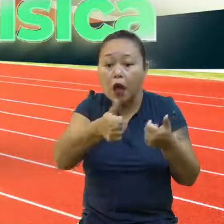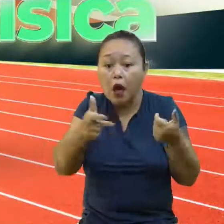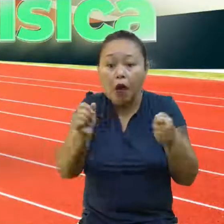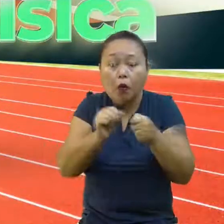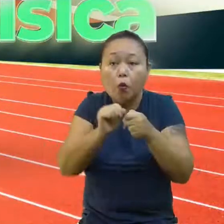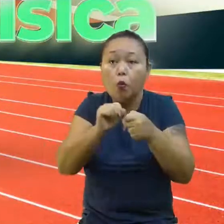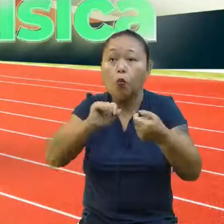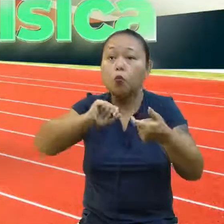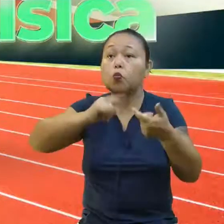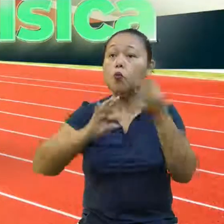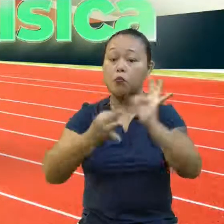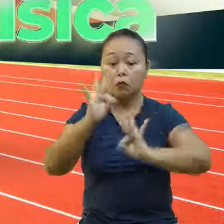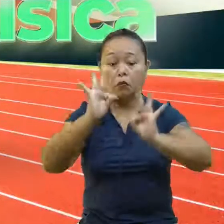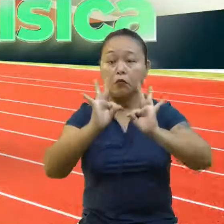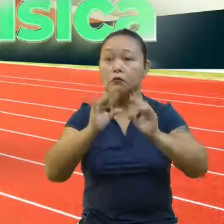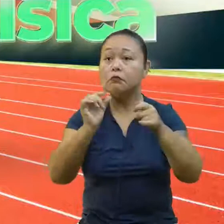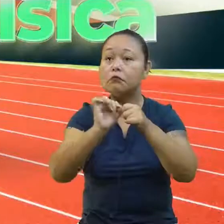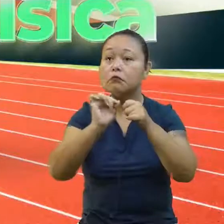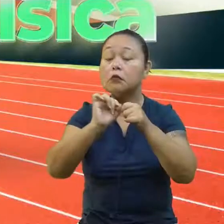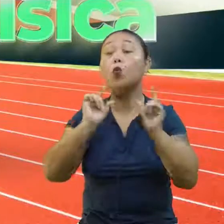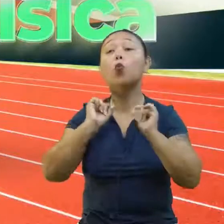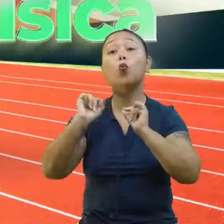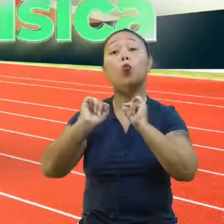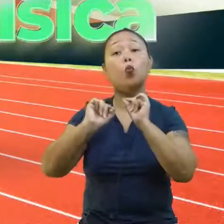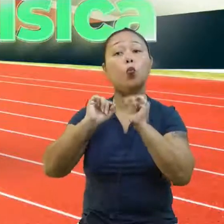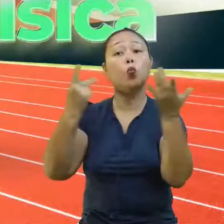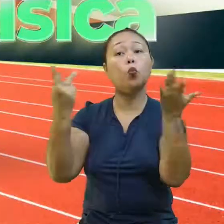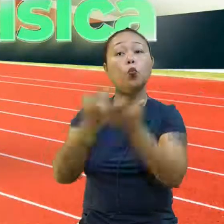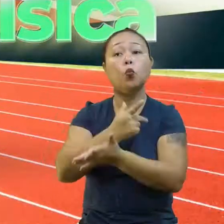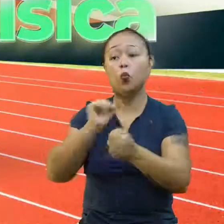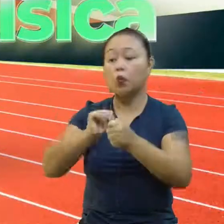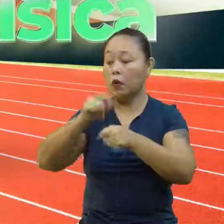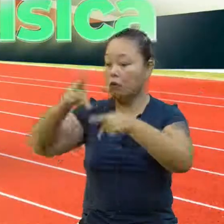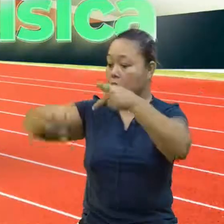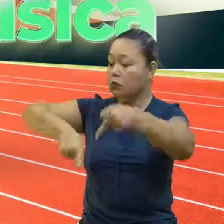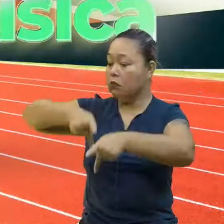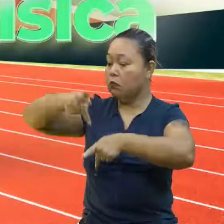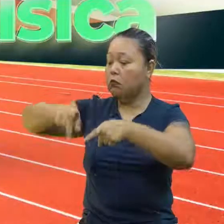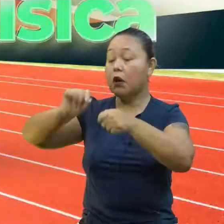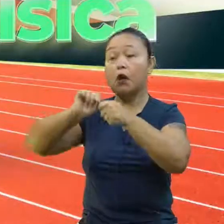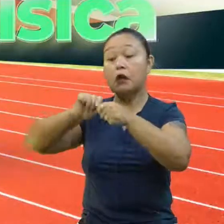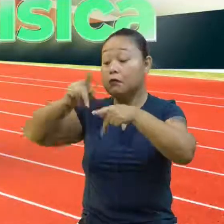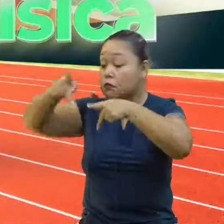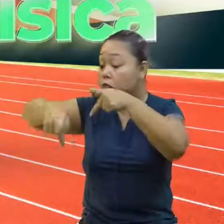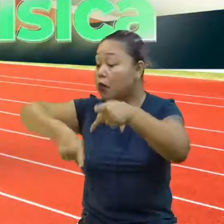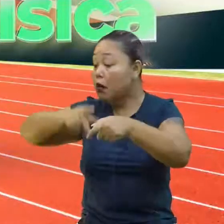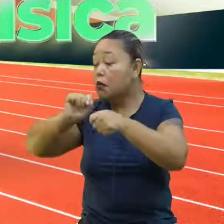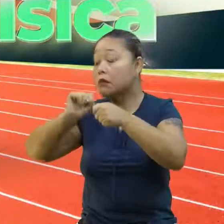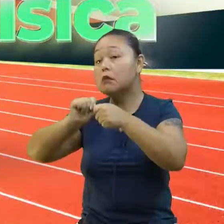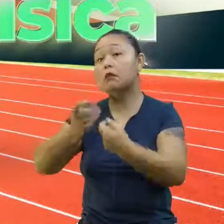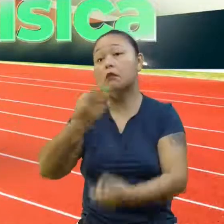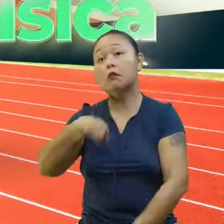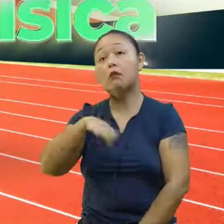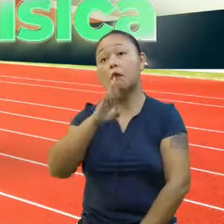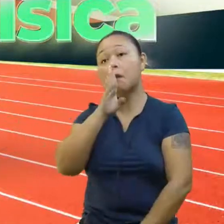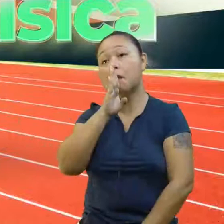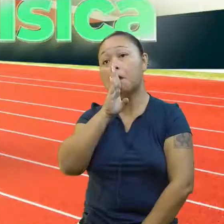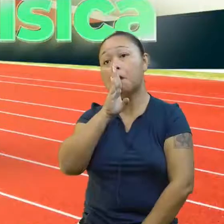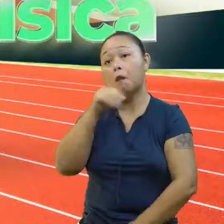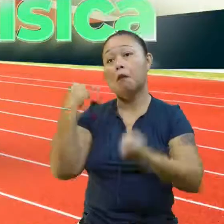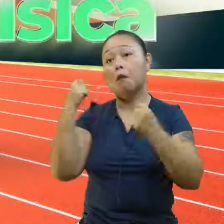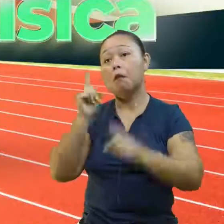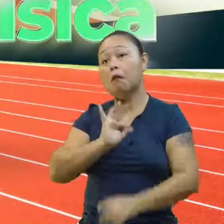com a população? A população passou a se exercitar menos, a se movimentar menos. Então, por exemplo, se você